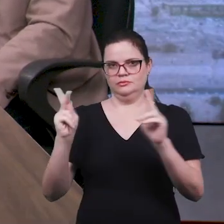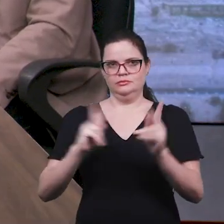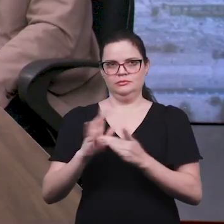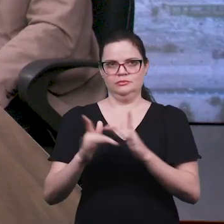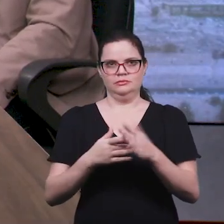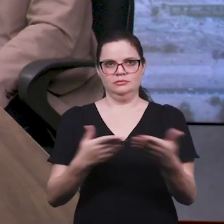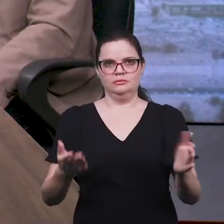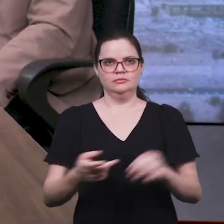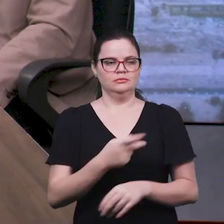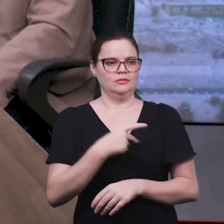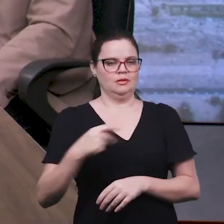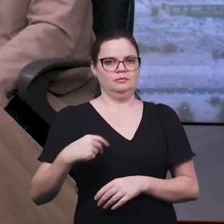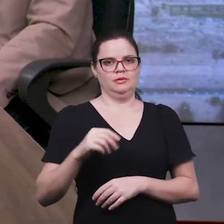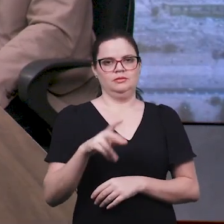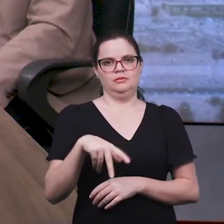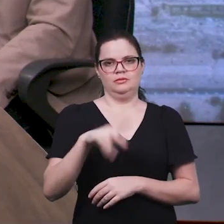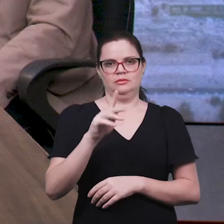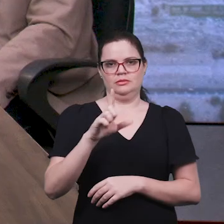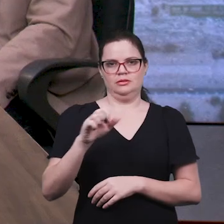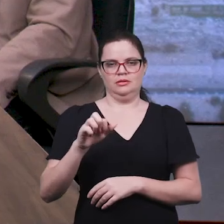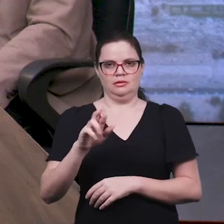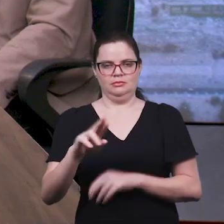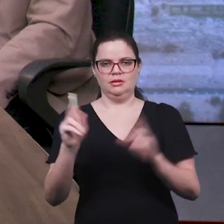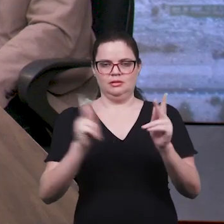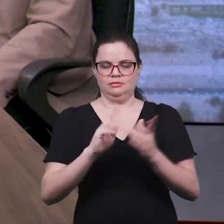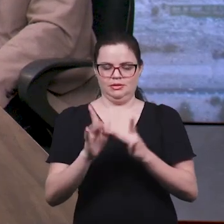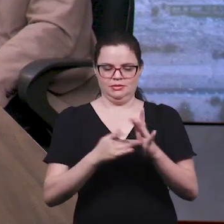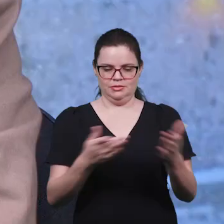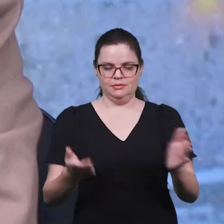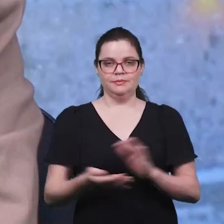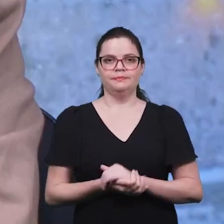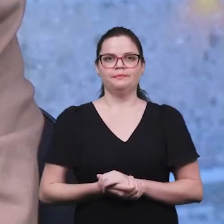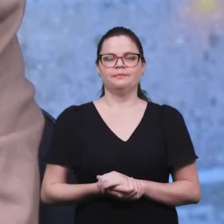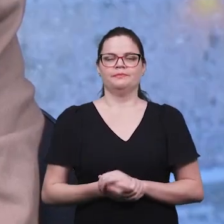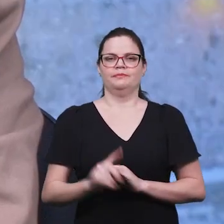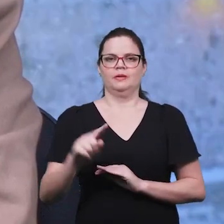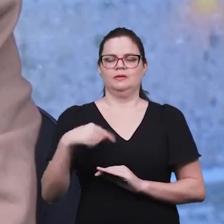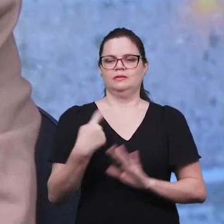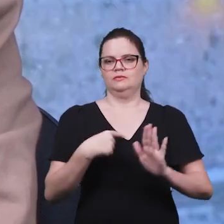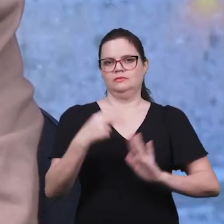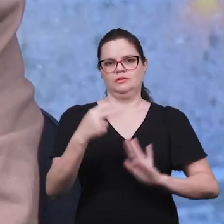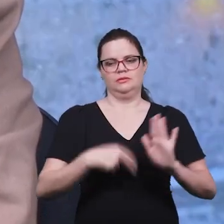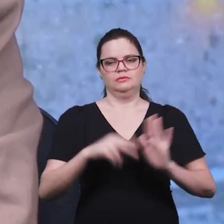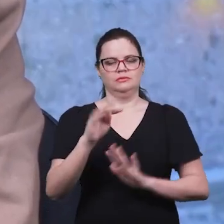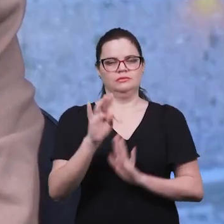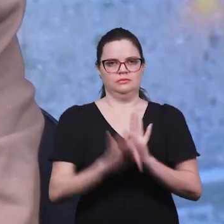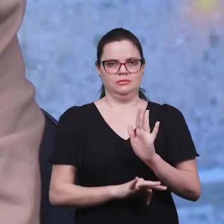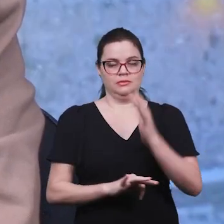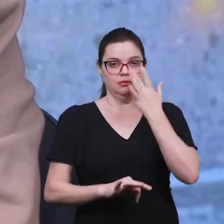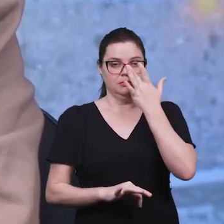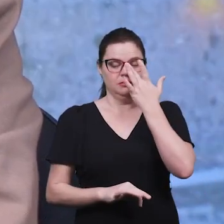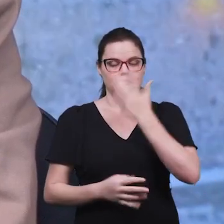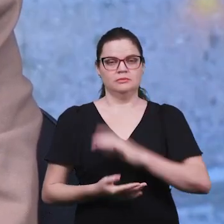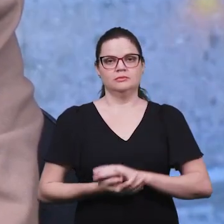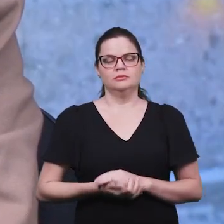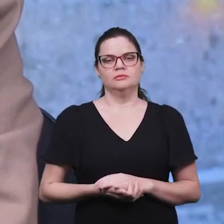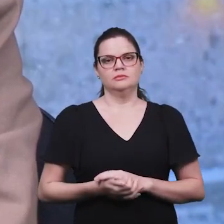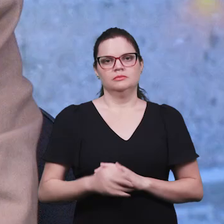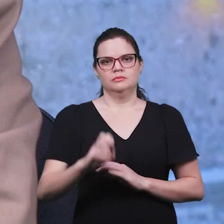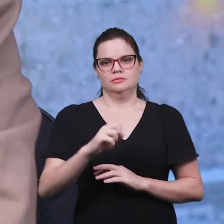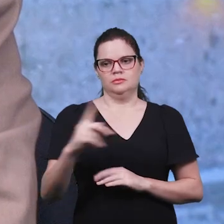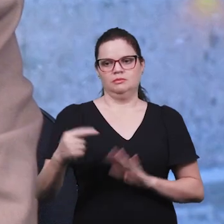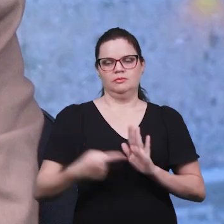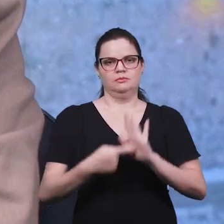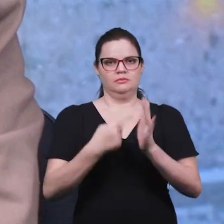Senhor a todos. Pastor Kleber Freitas. A paz do Senhor. E o texto que nós vamos utilizar para esse episódio